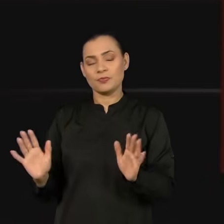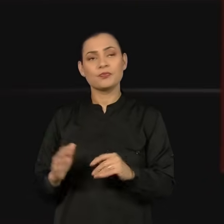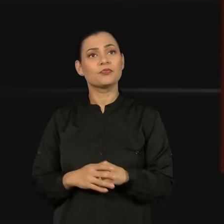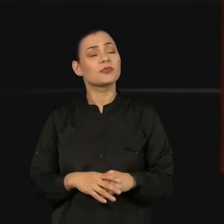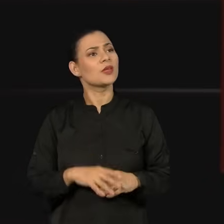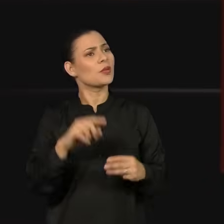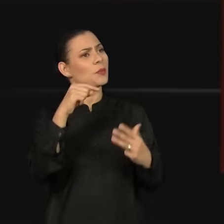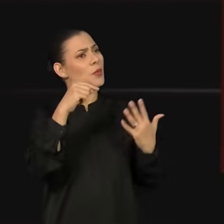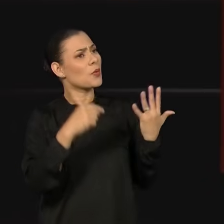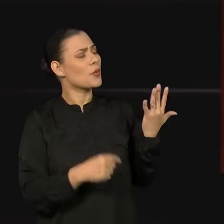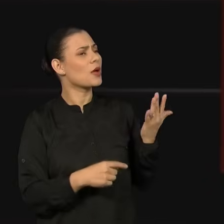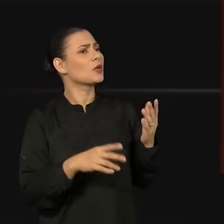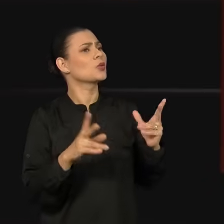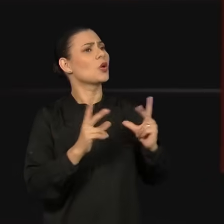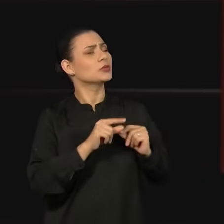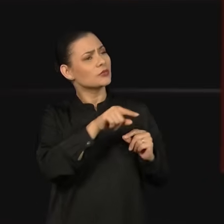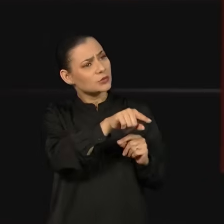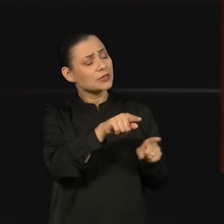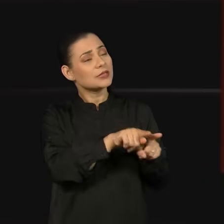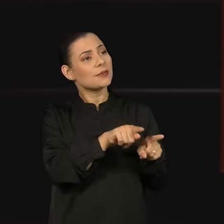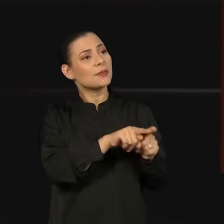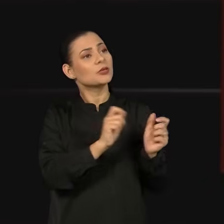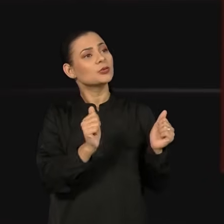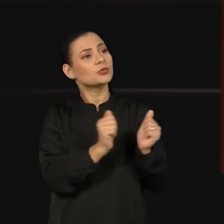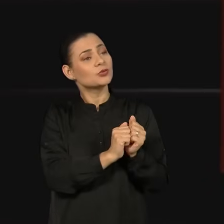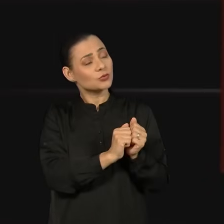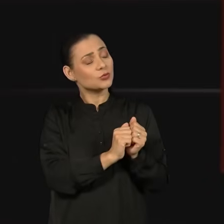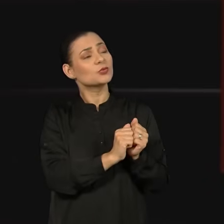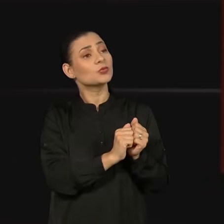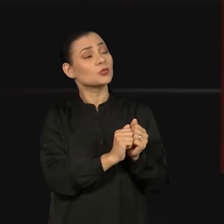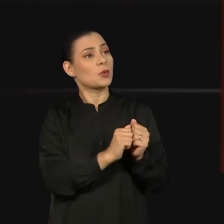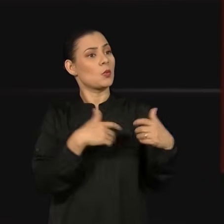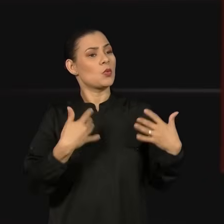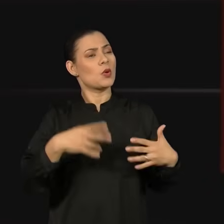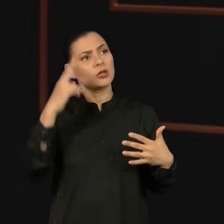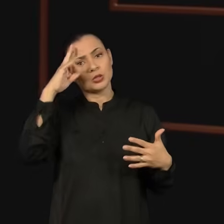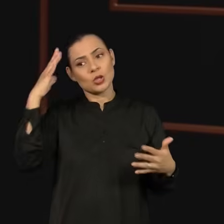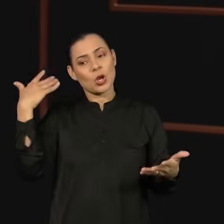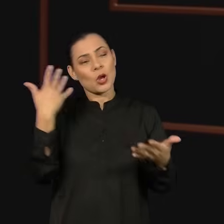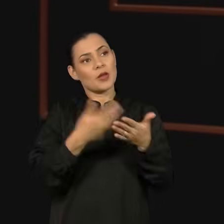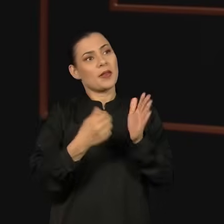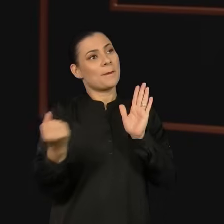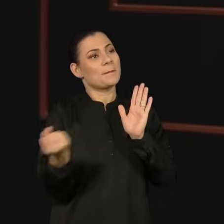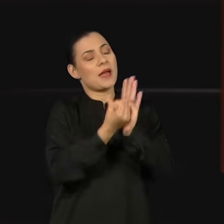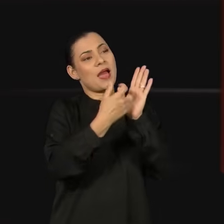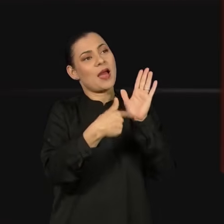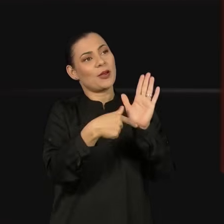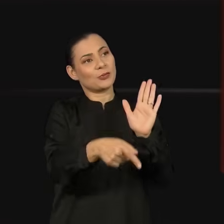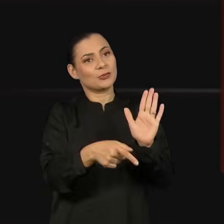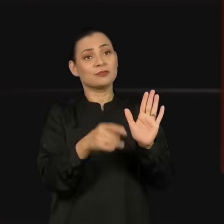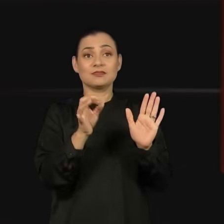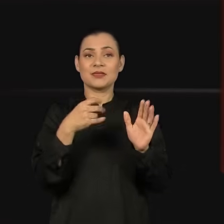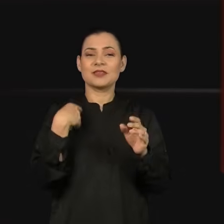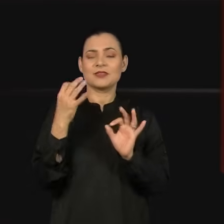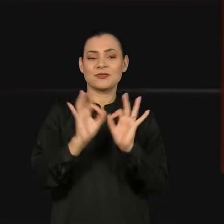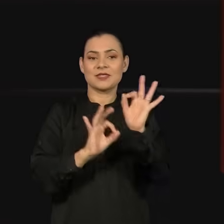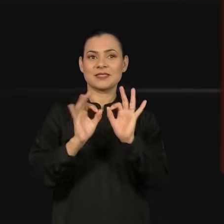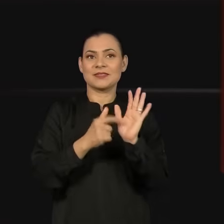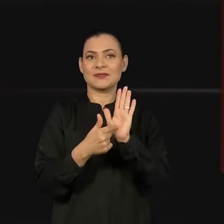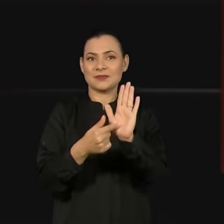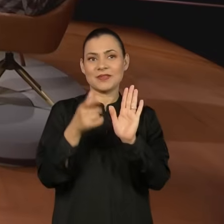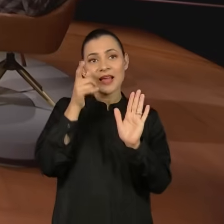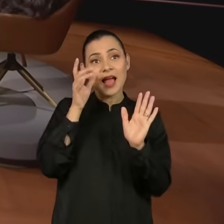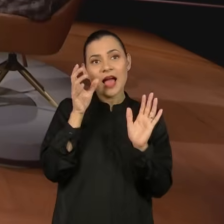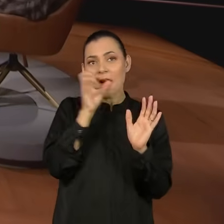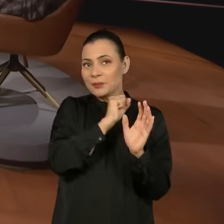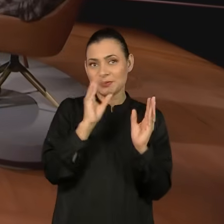turma, você acabou fazendo parte de um grupo que fez história nos nossos palcos, e a gente produziu um quadro sobre isso, olha só. Ah,